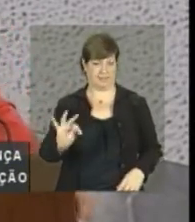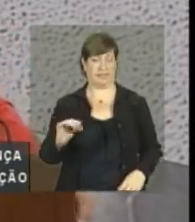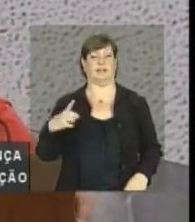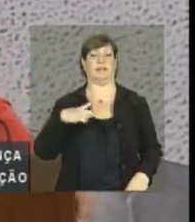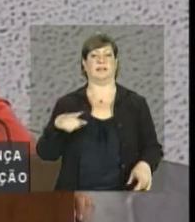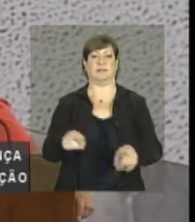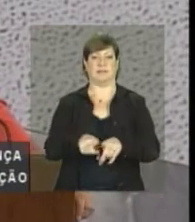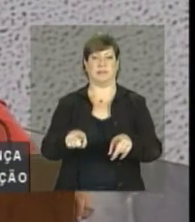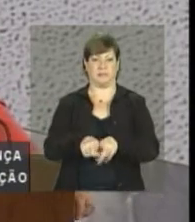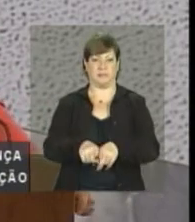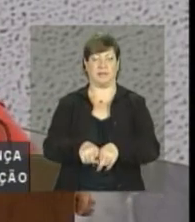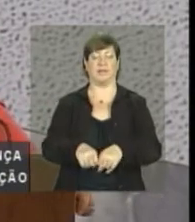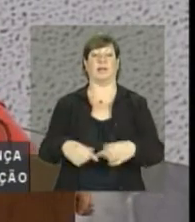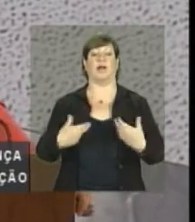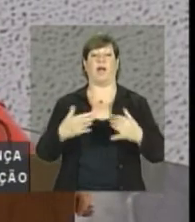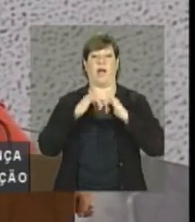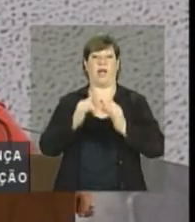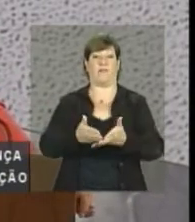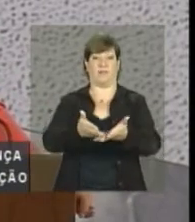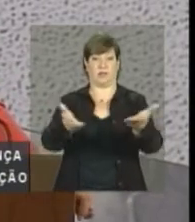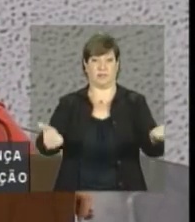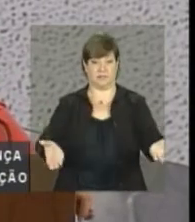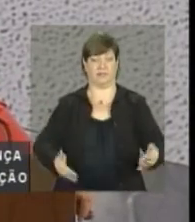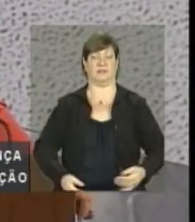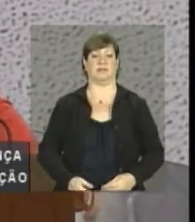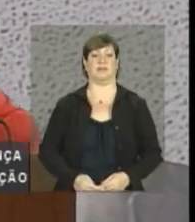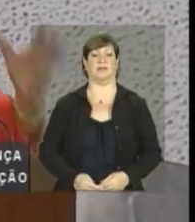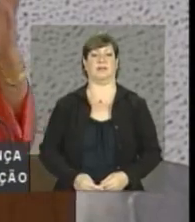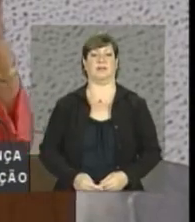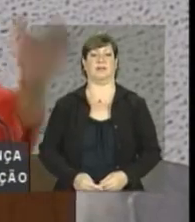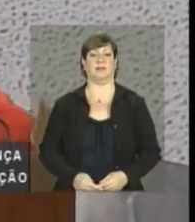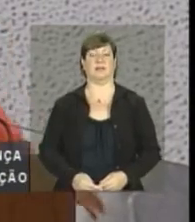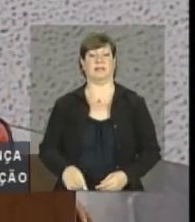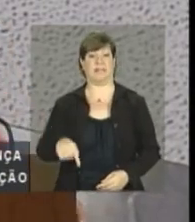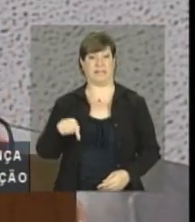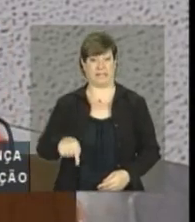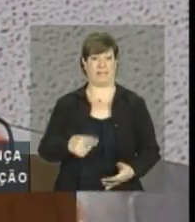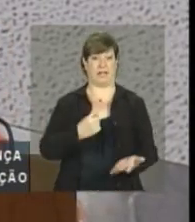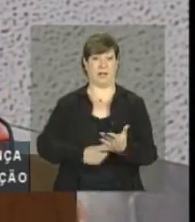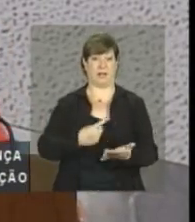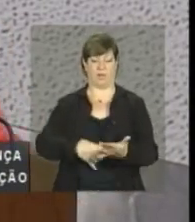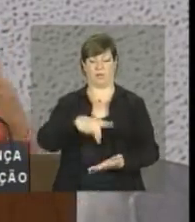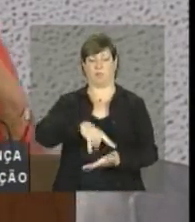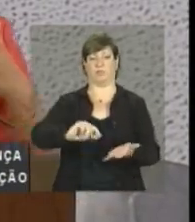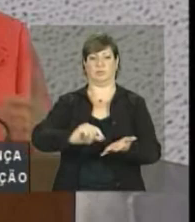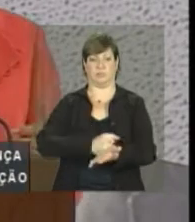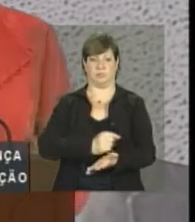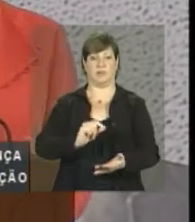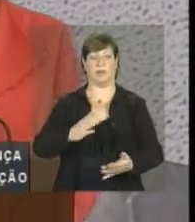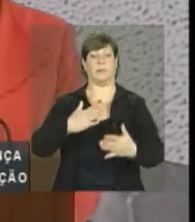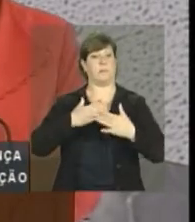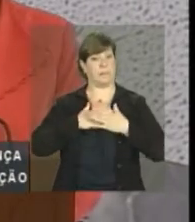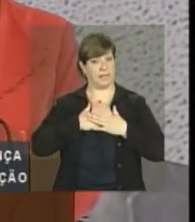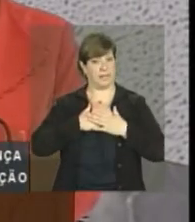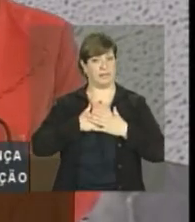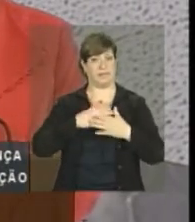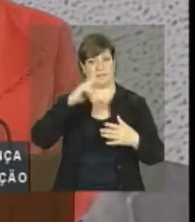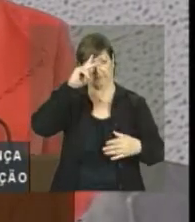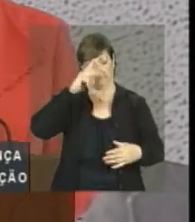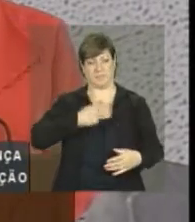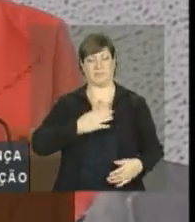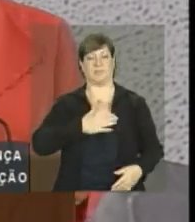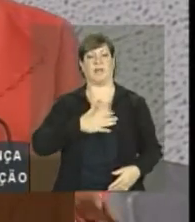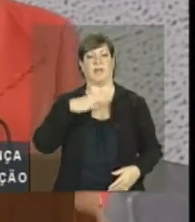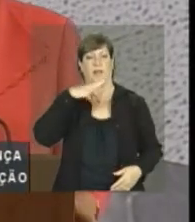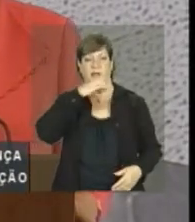assim, eu quero dizer para vocês que esse acordo, que para mim